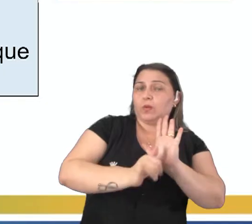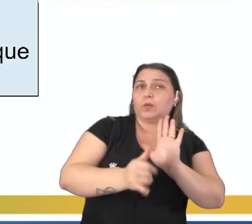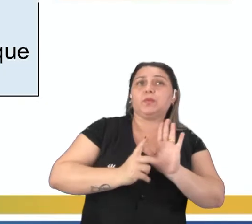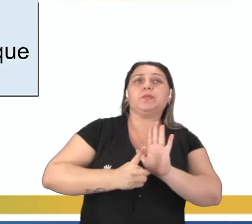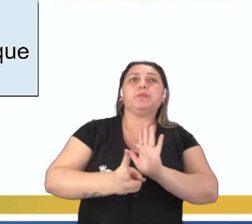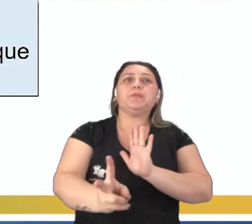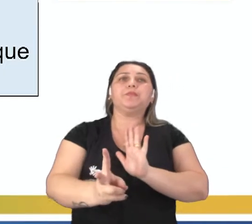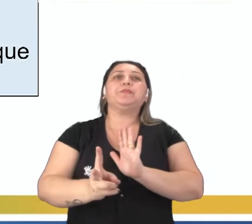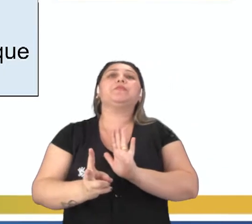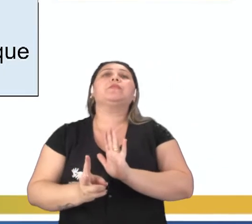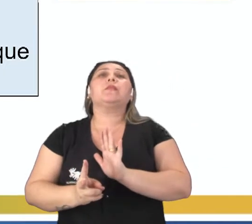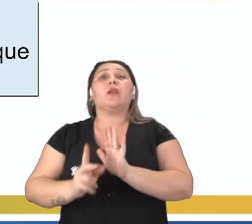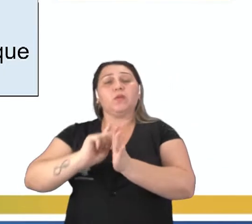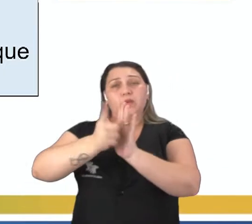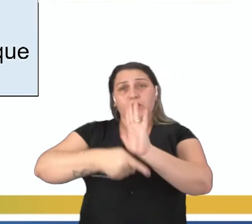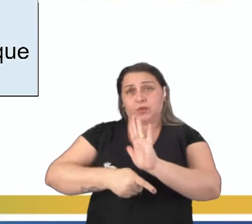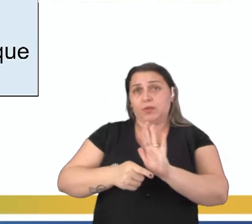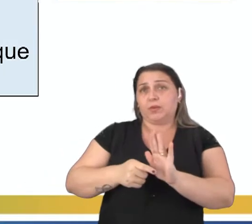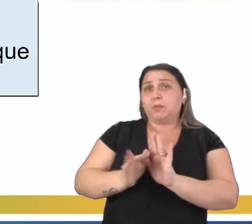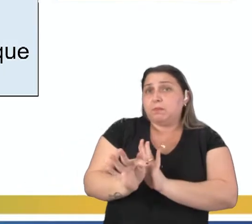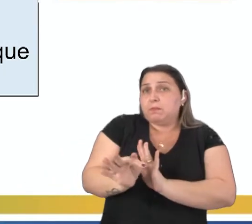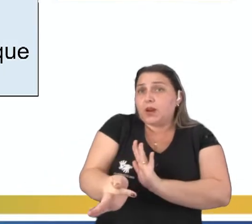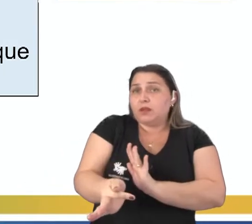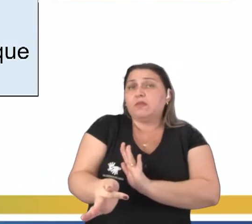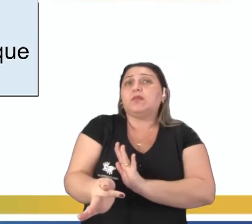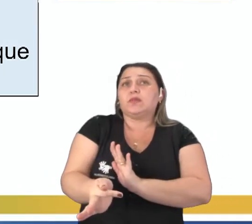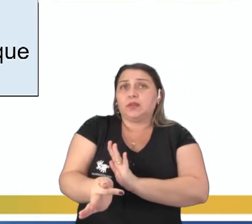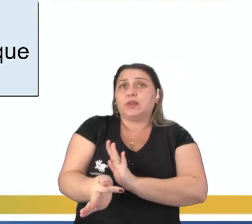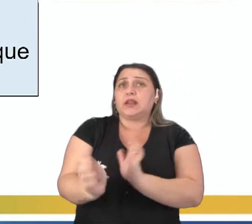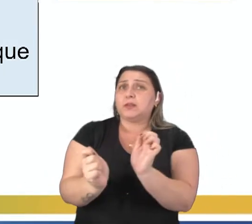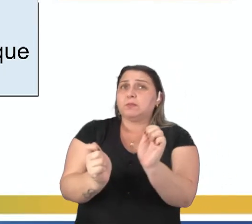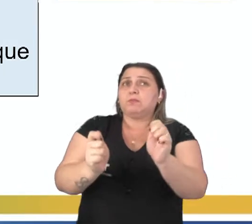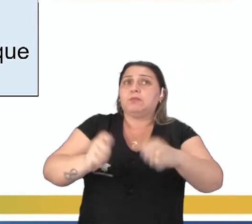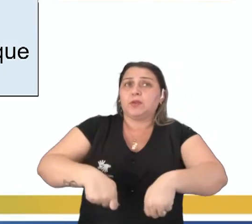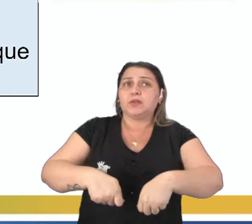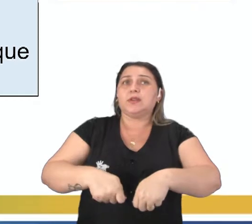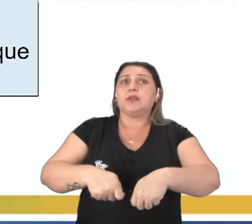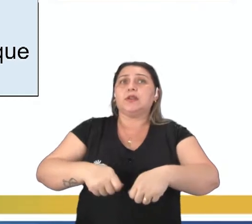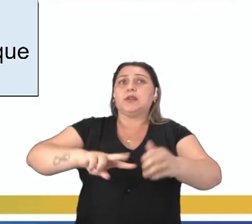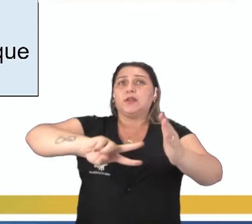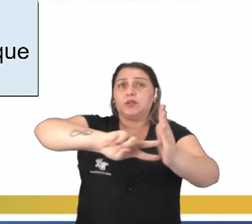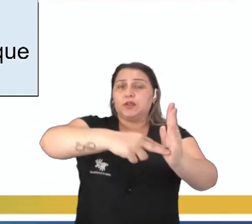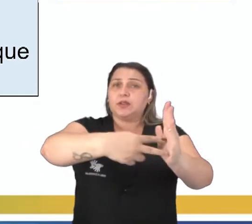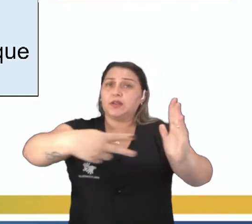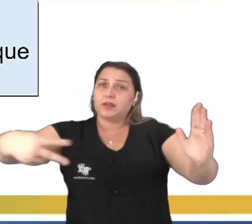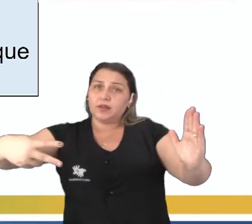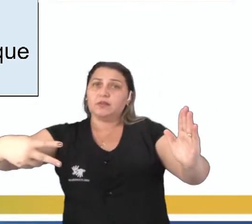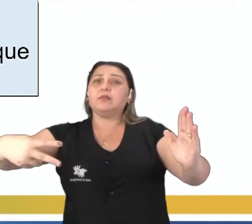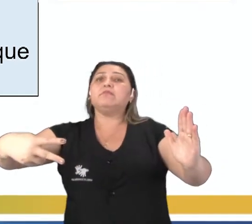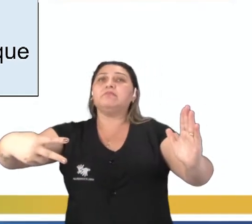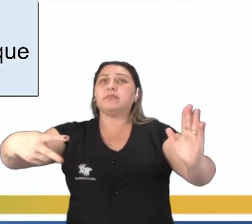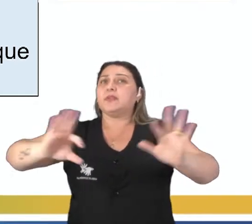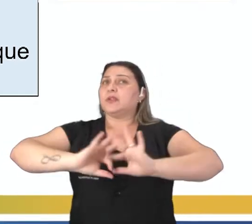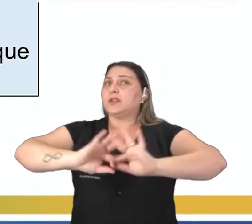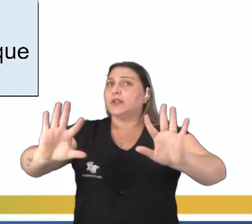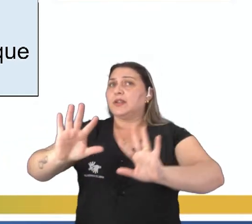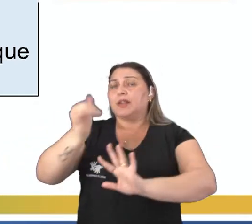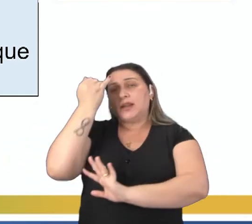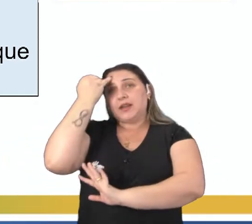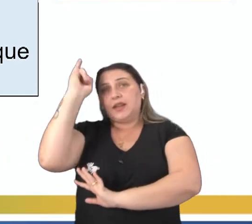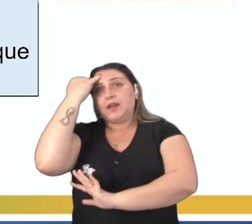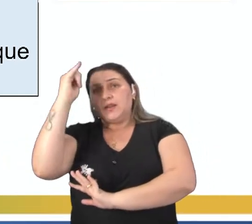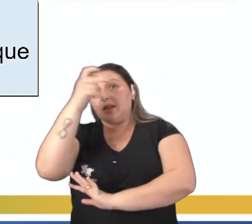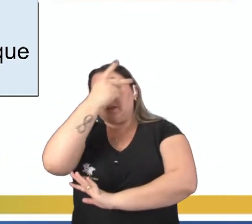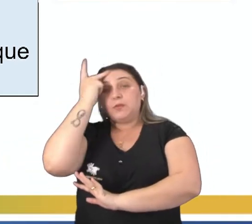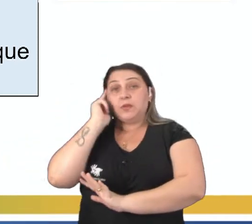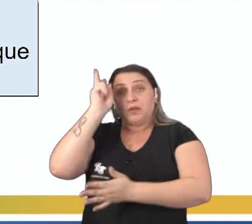continuar. Por se tratar de um gênero breve, as possibilidades de interpretação ficam a cargo da